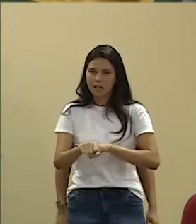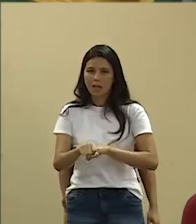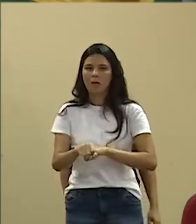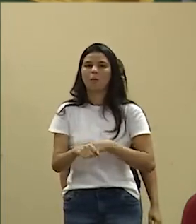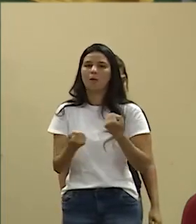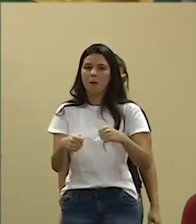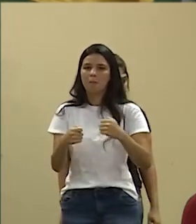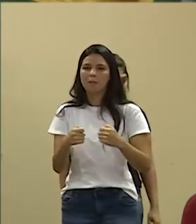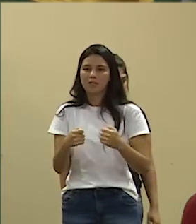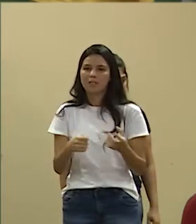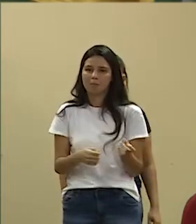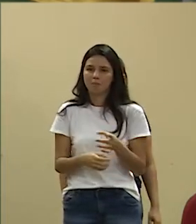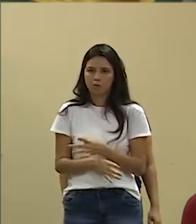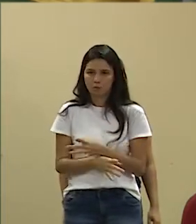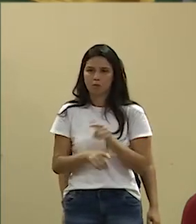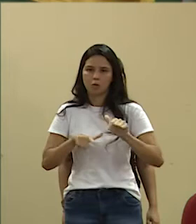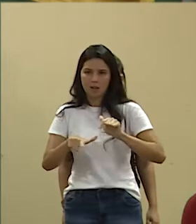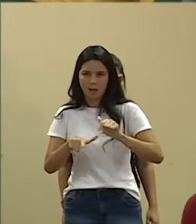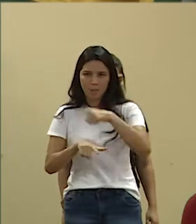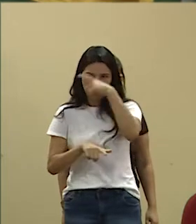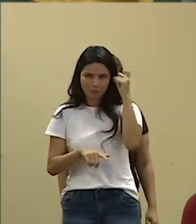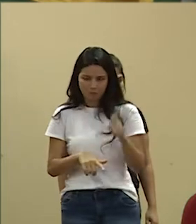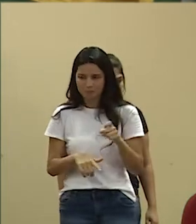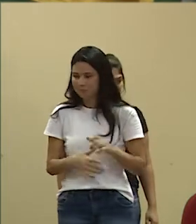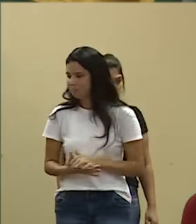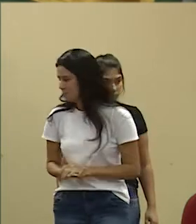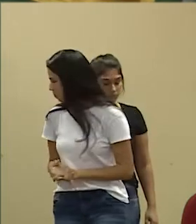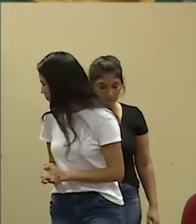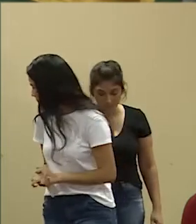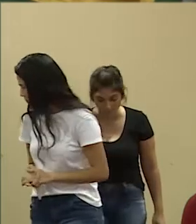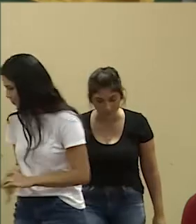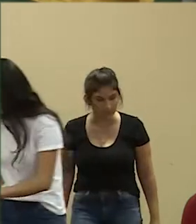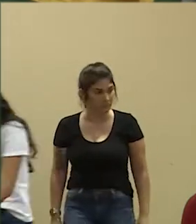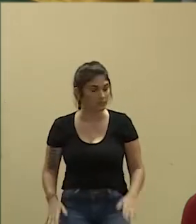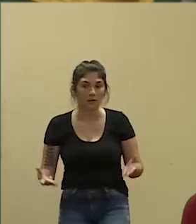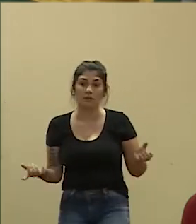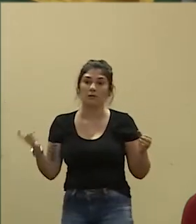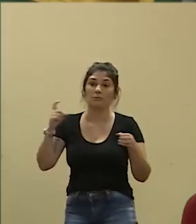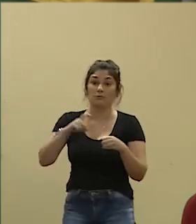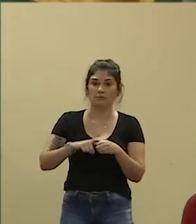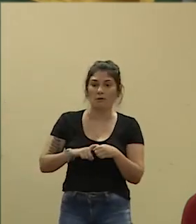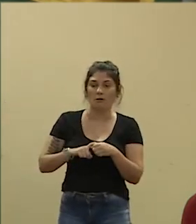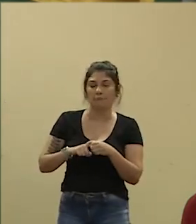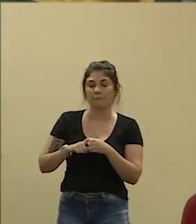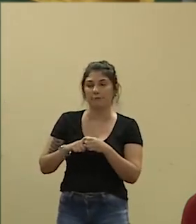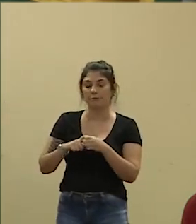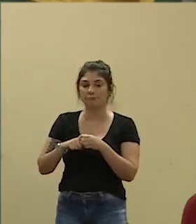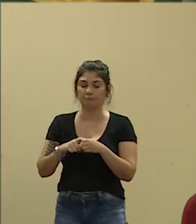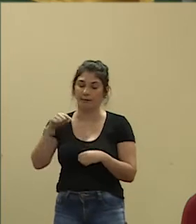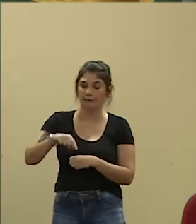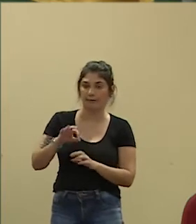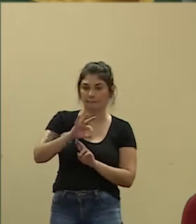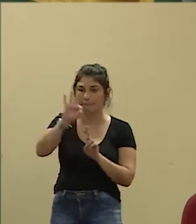enfim né estamos aí e assim voltando aqui depois de algum tempo né acho